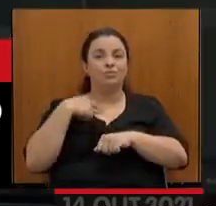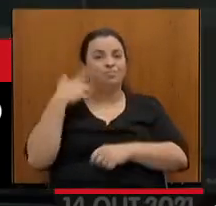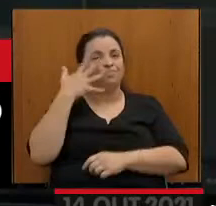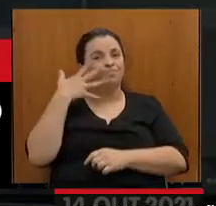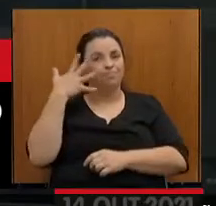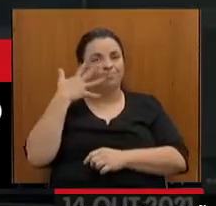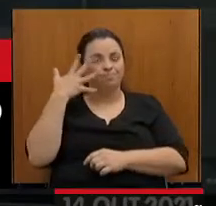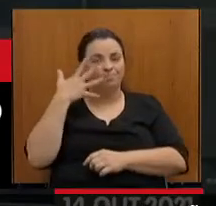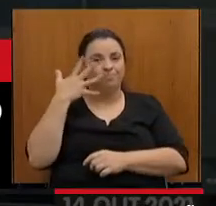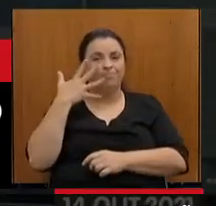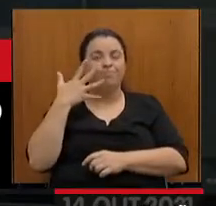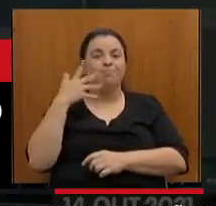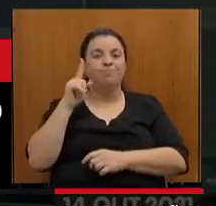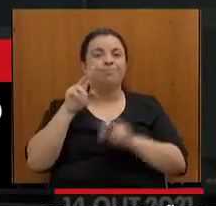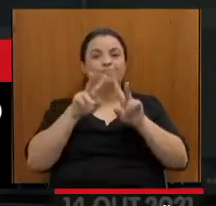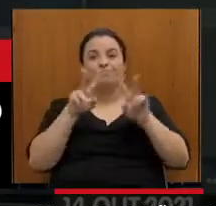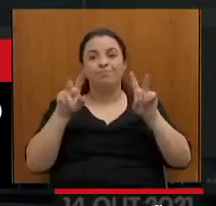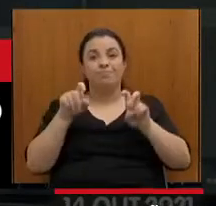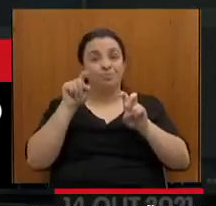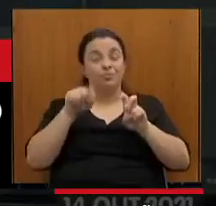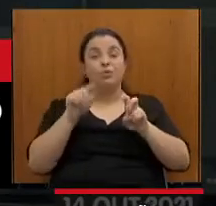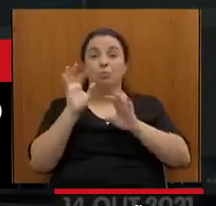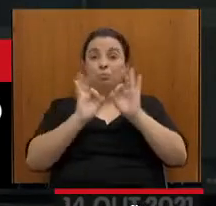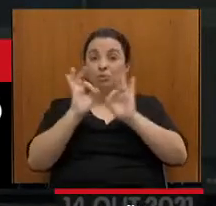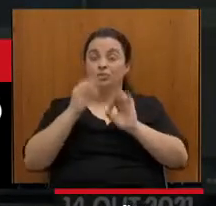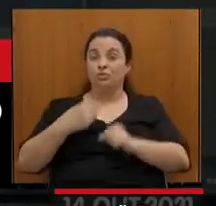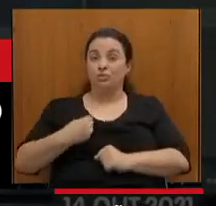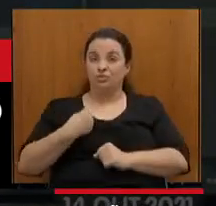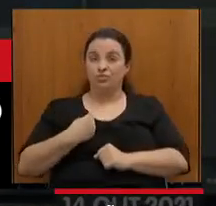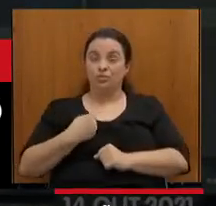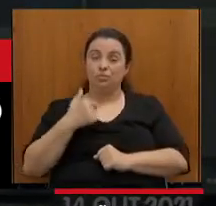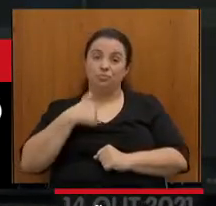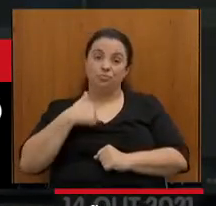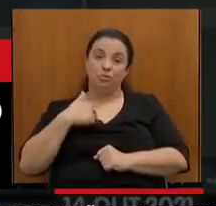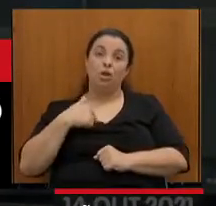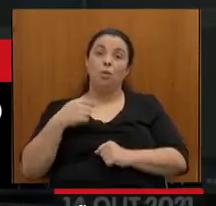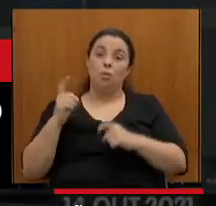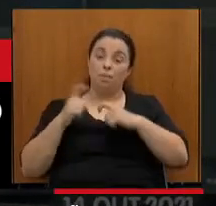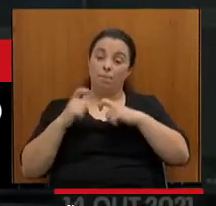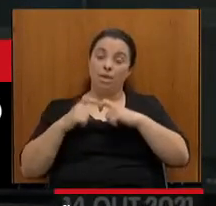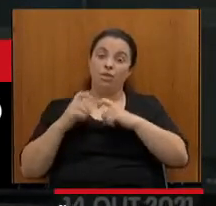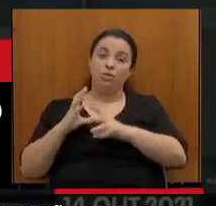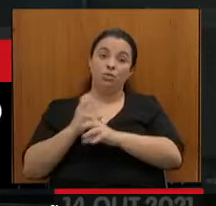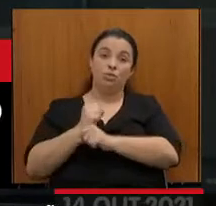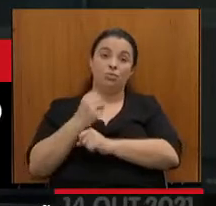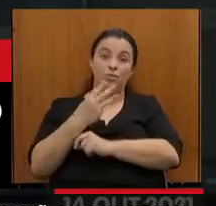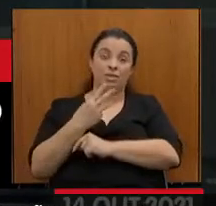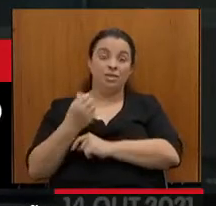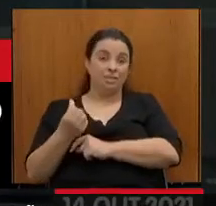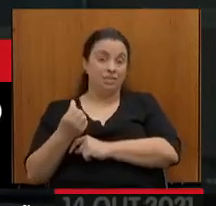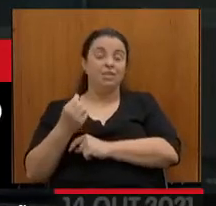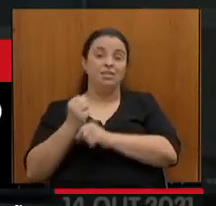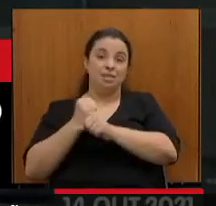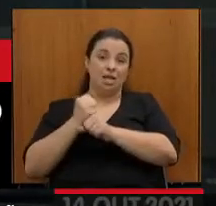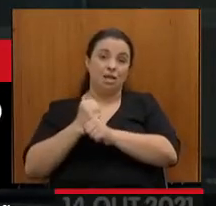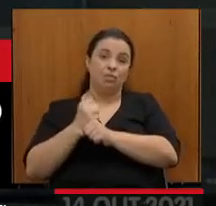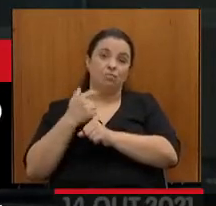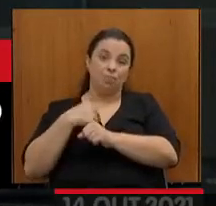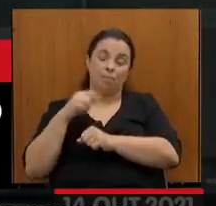verdade, é um projeto de vida. Eu sou médica há 36 anos, sou pediatra e atuo,